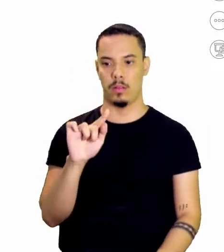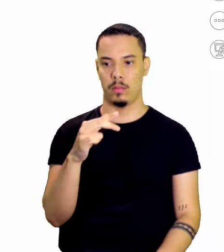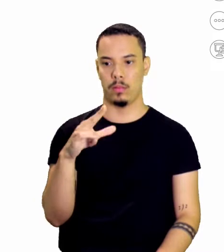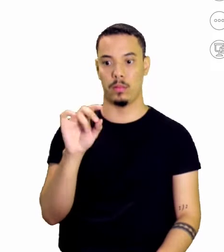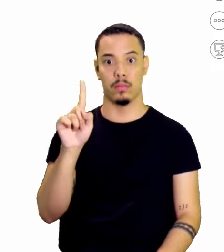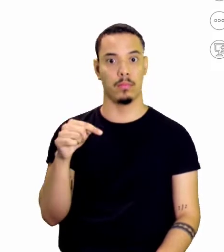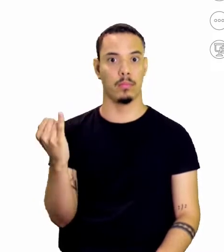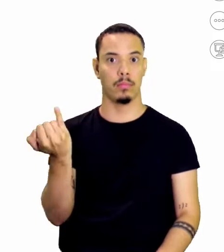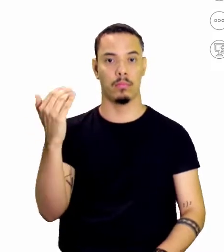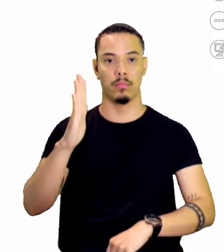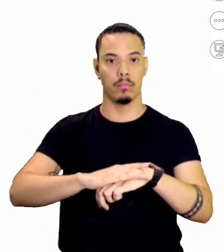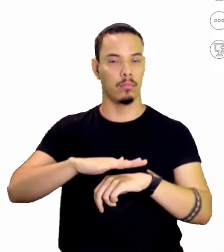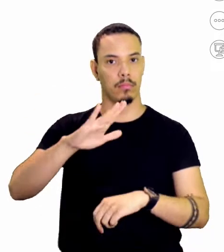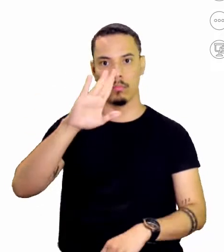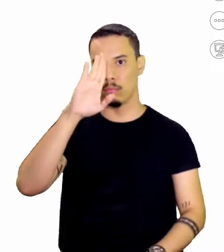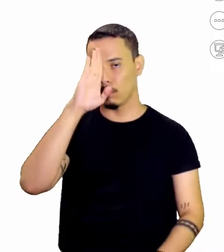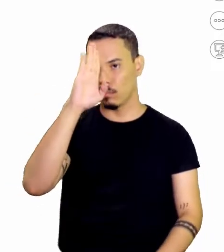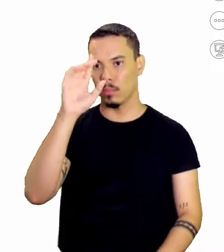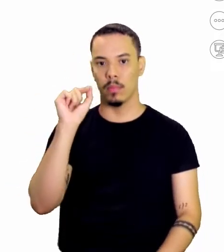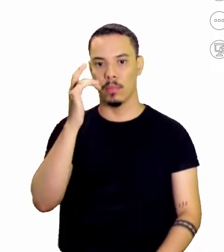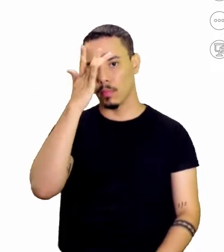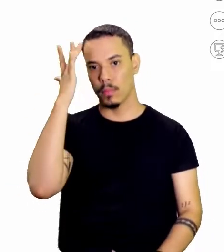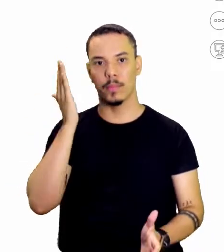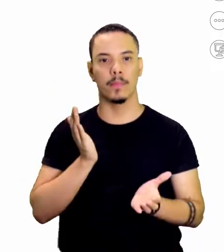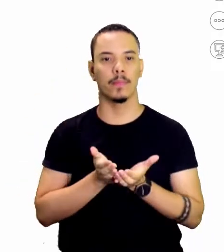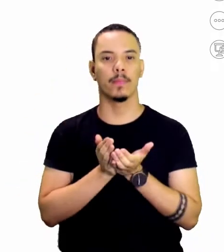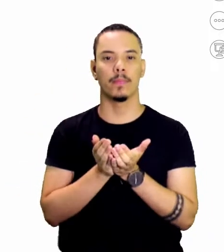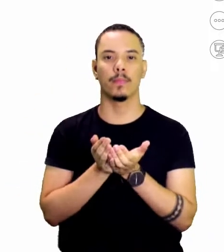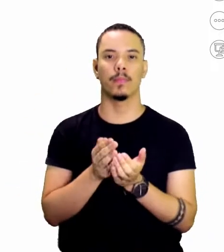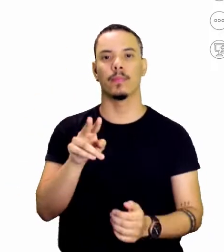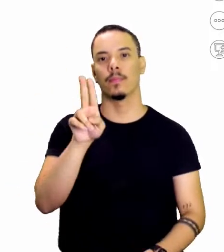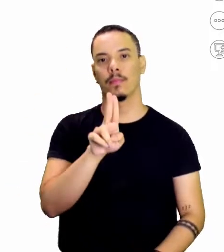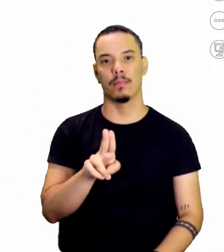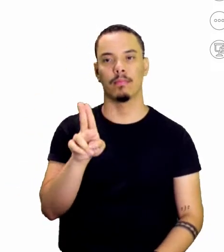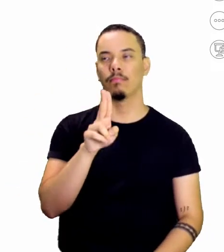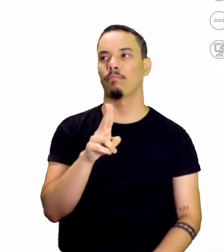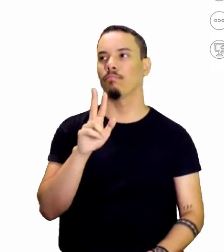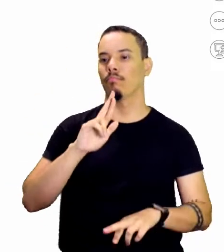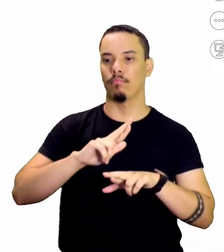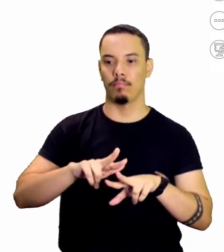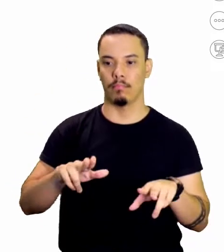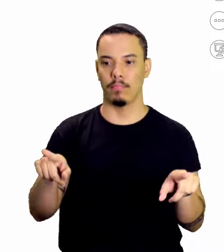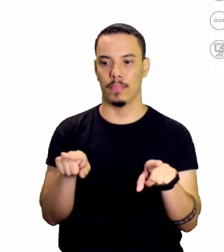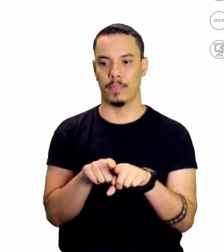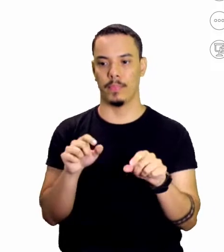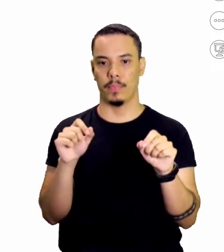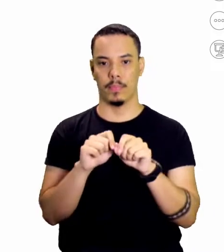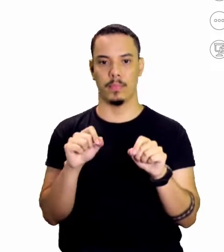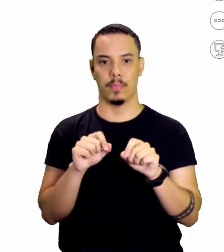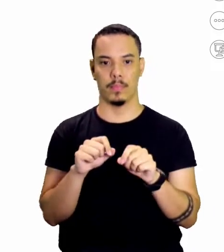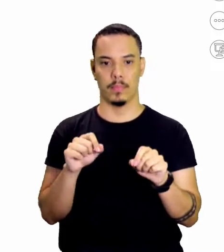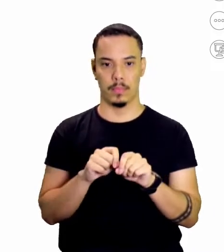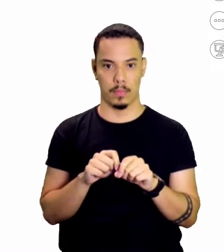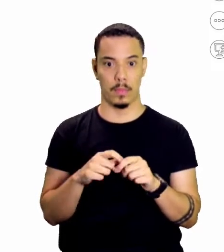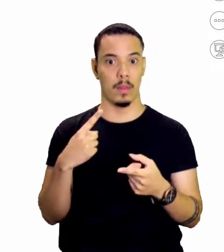isso é importante principalmente para quem navega né utilizam muita em bar para fazer o seu tranquilo mano não